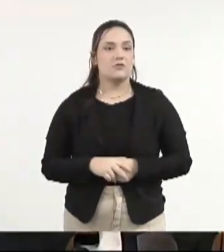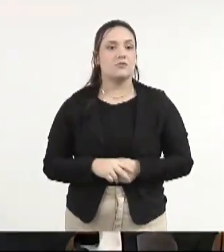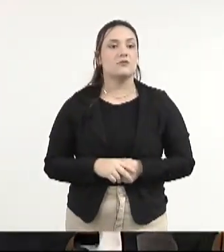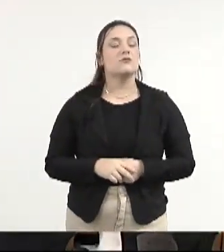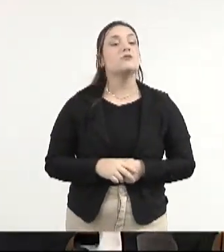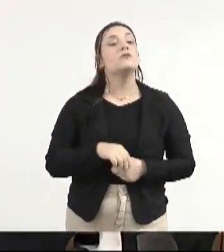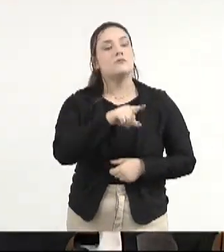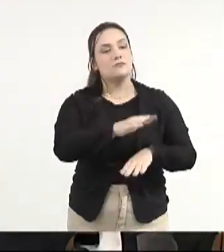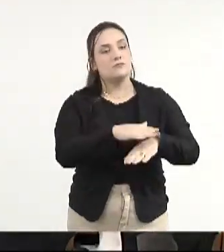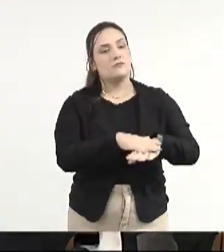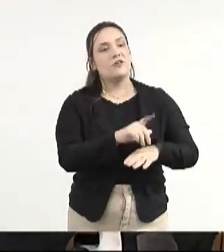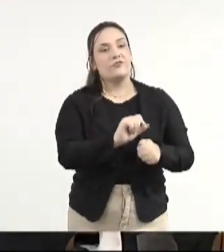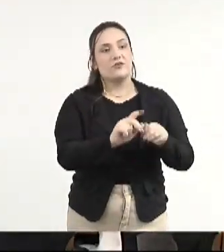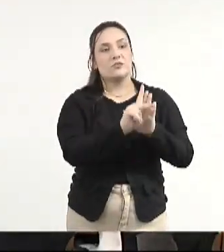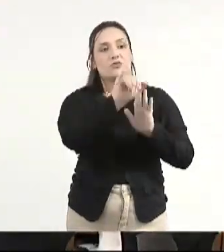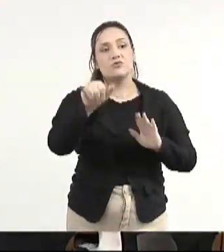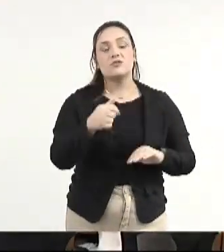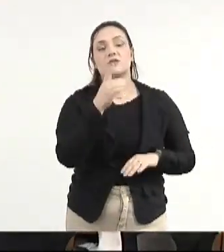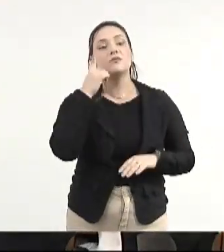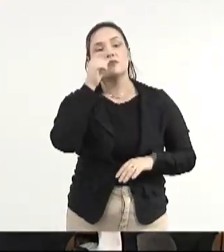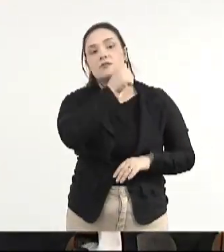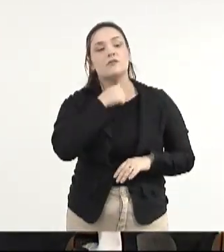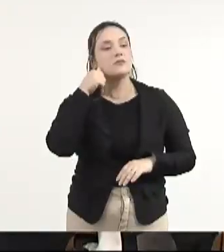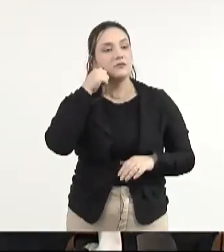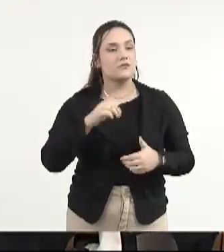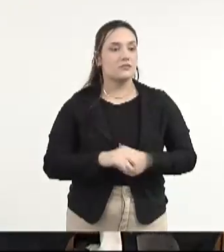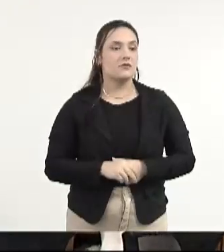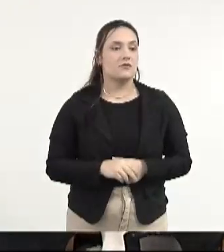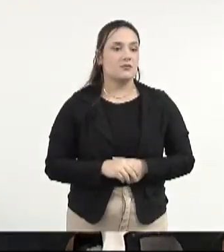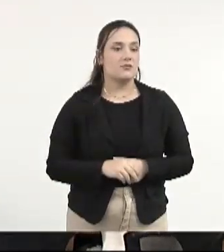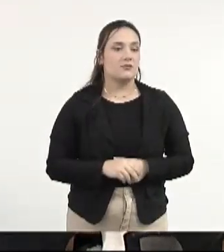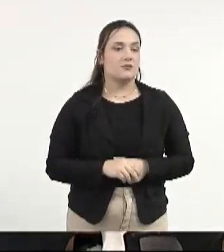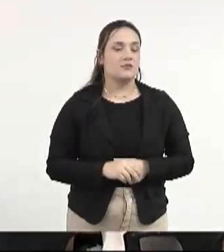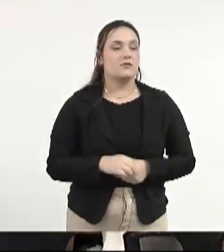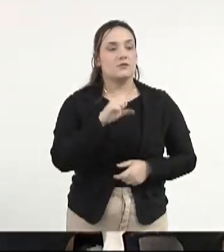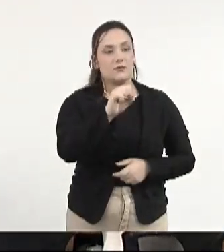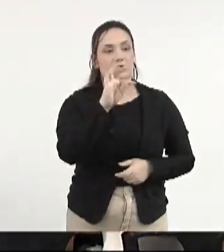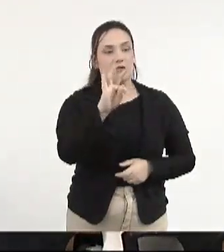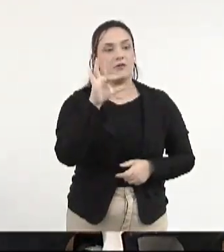Para discutir, o autor, deputado Antônio Vaz. O STF